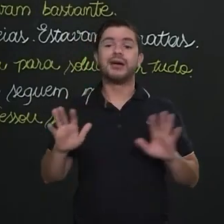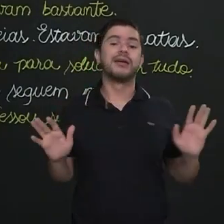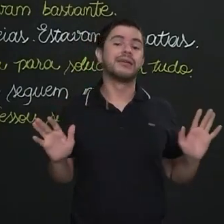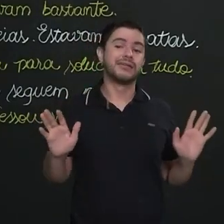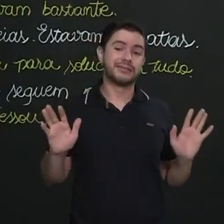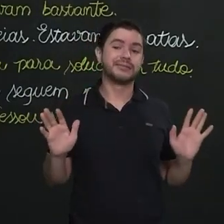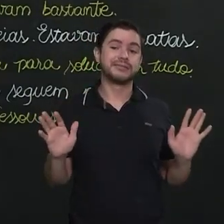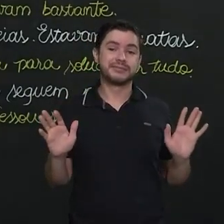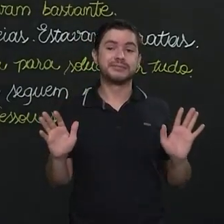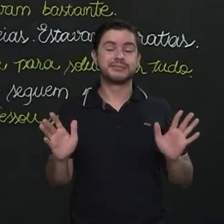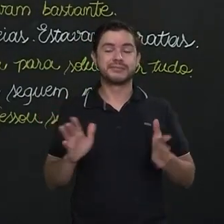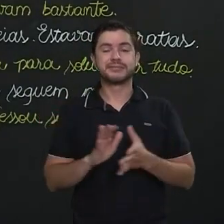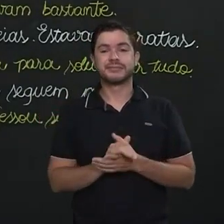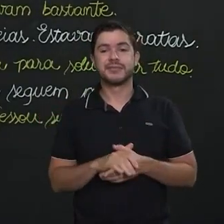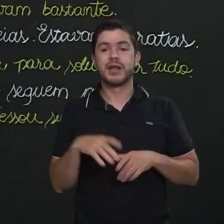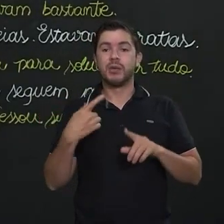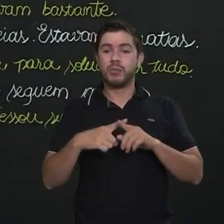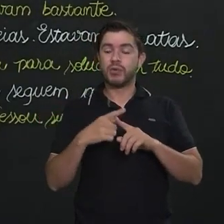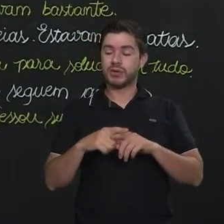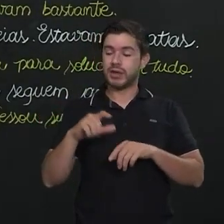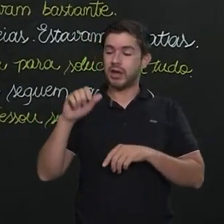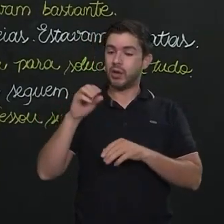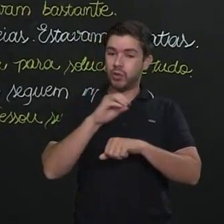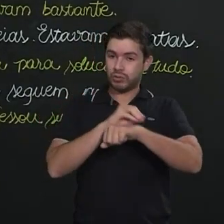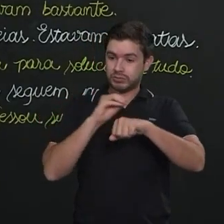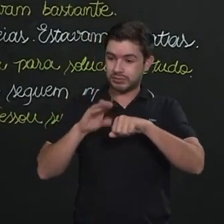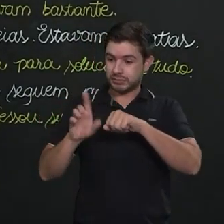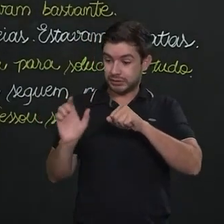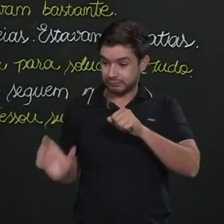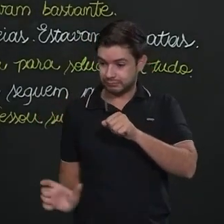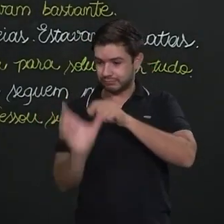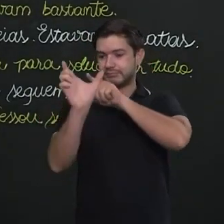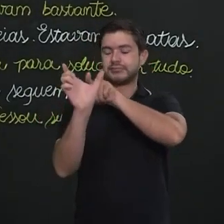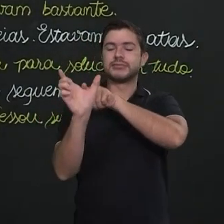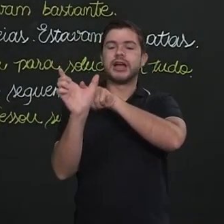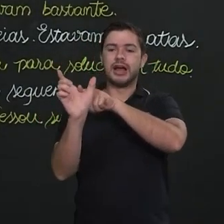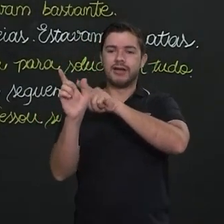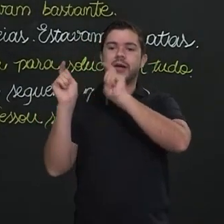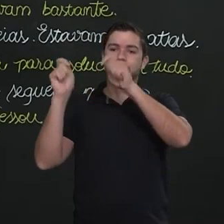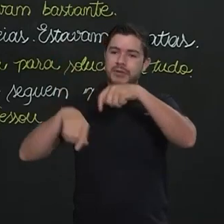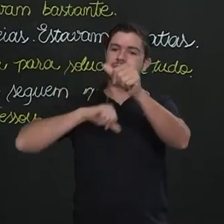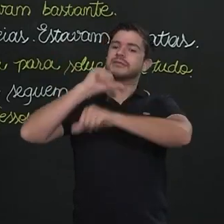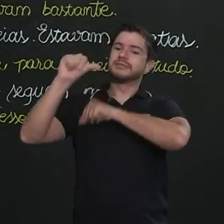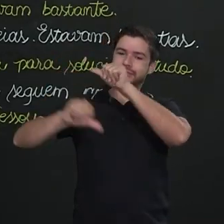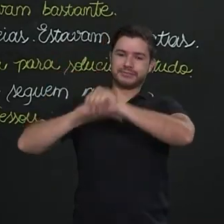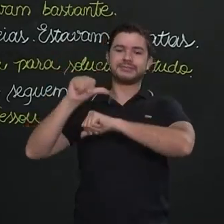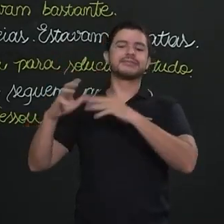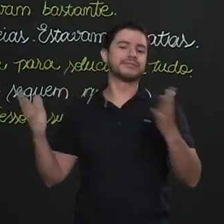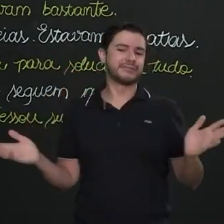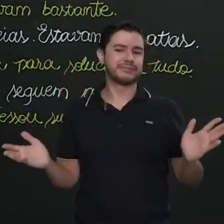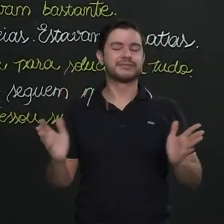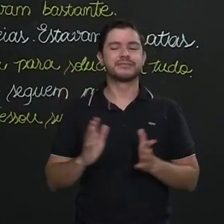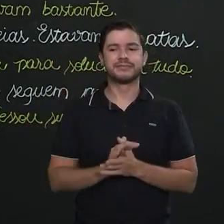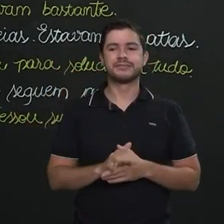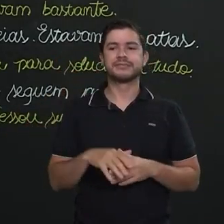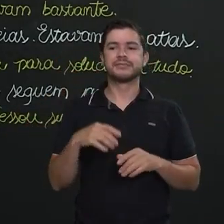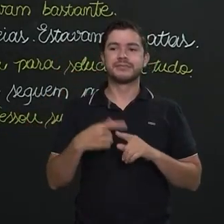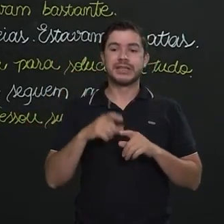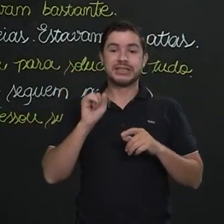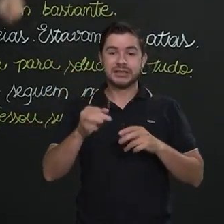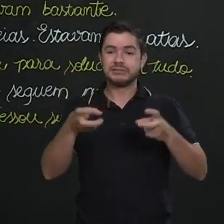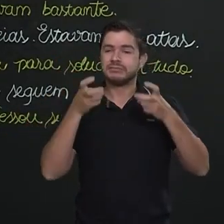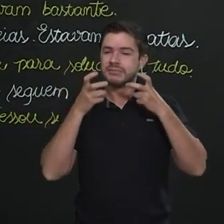do artigo que define essa concordância. É necessário ajuda ou é necessária a ajuda. Se